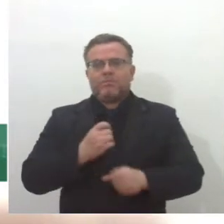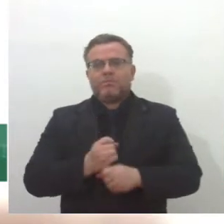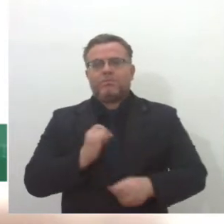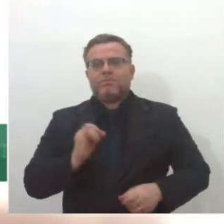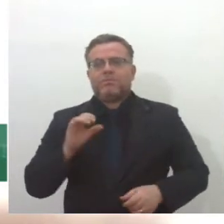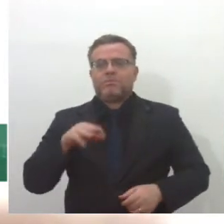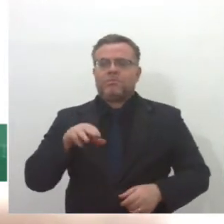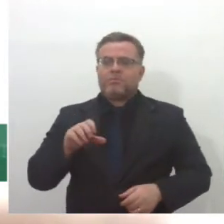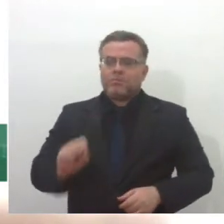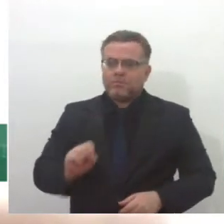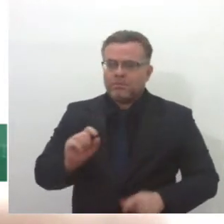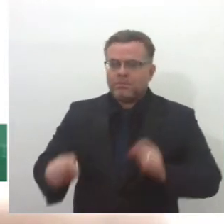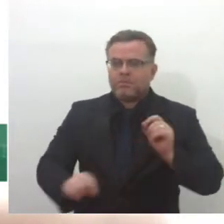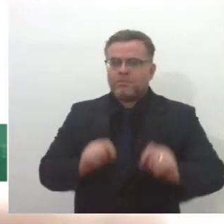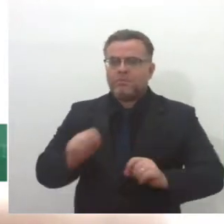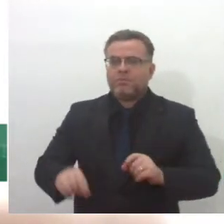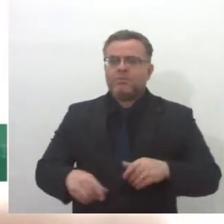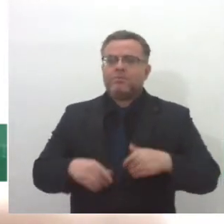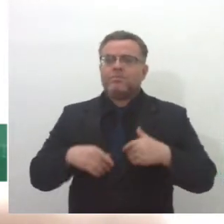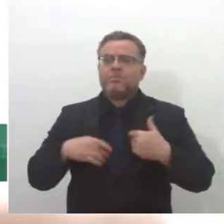ICMS,